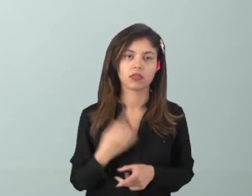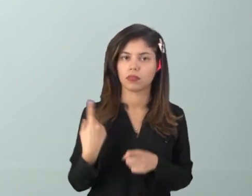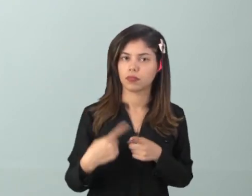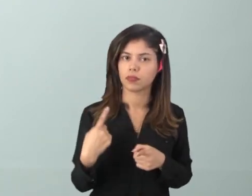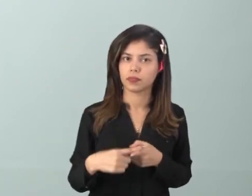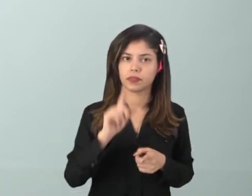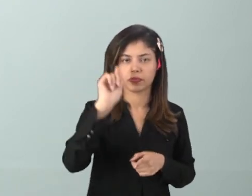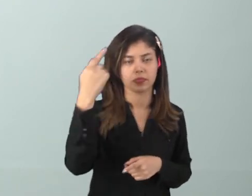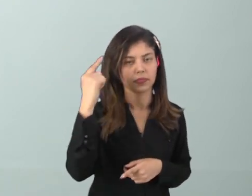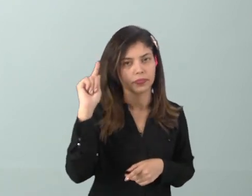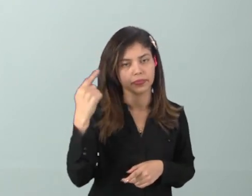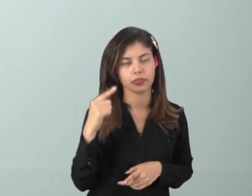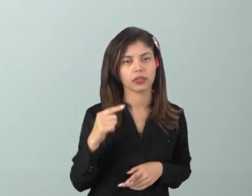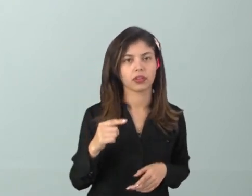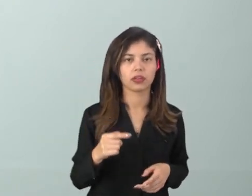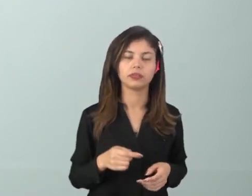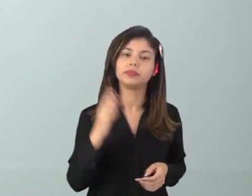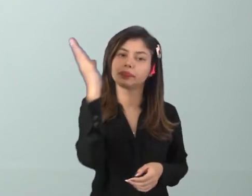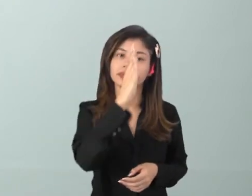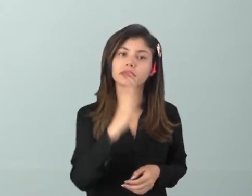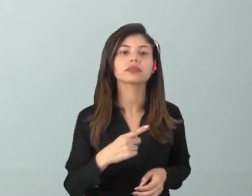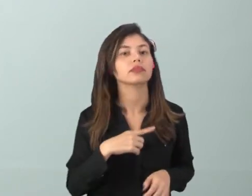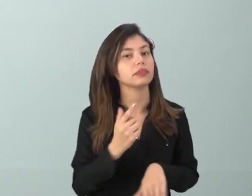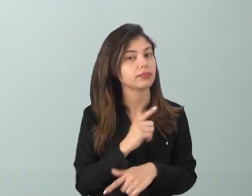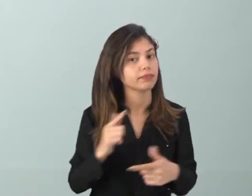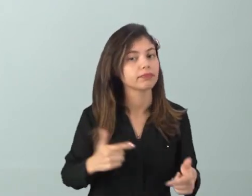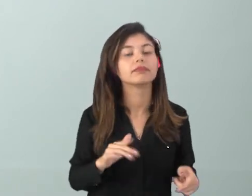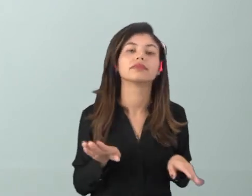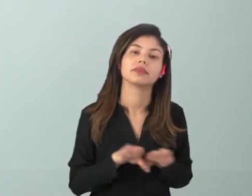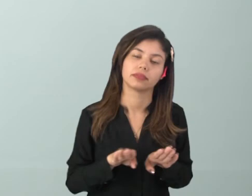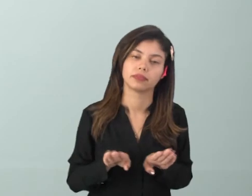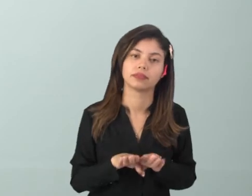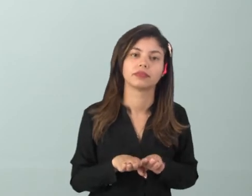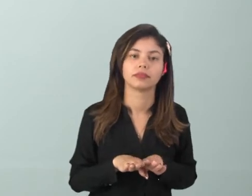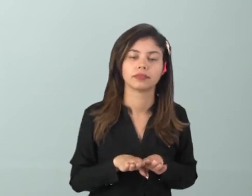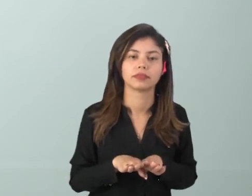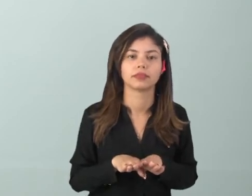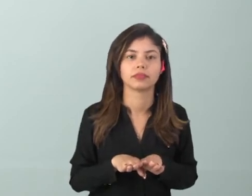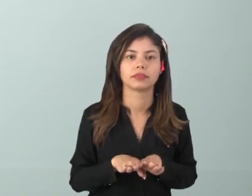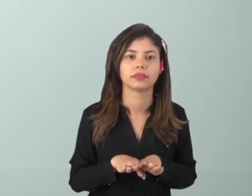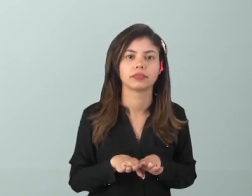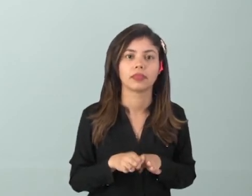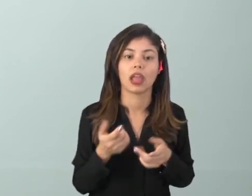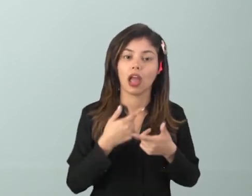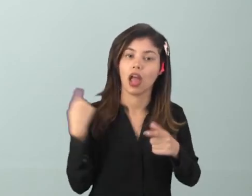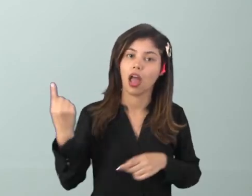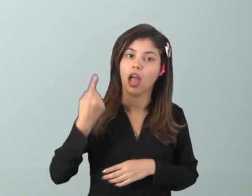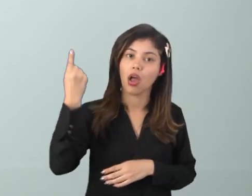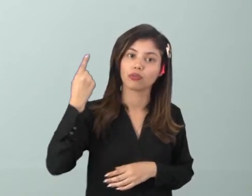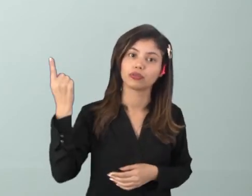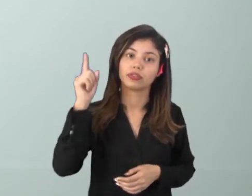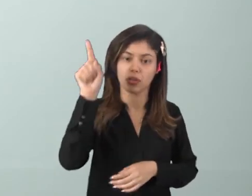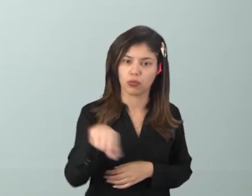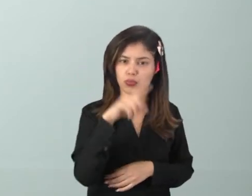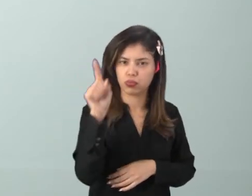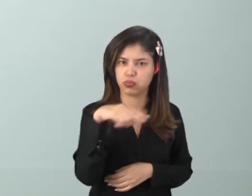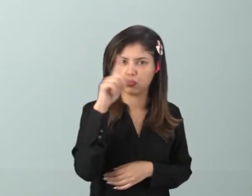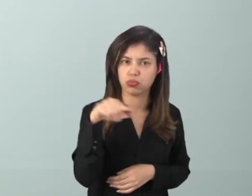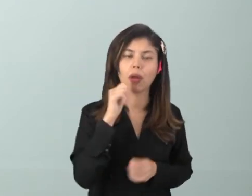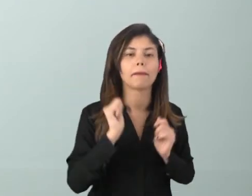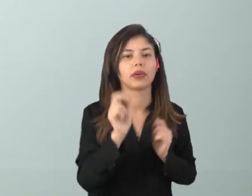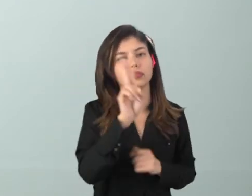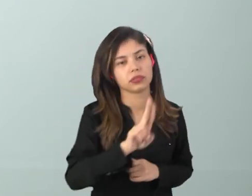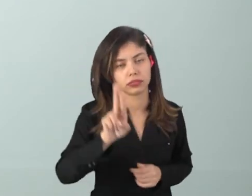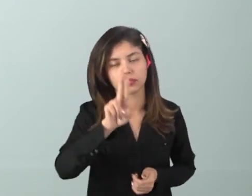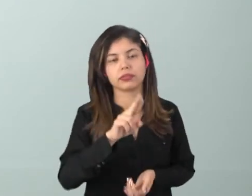por questões geográficas, é a região do Brasil que tem a maior incidência, né? Uma incidência alta e constante de ventos. E esses ventos podem